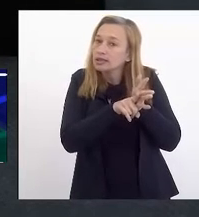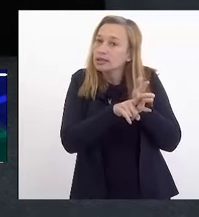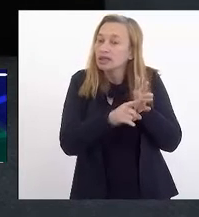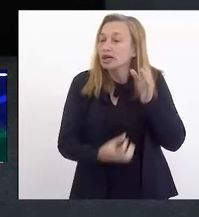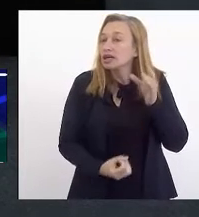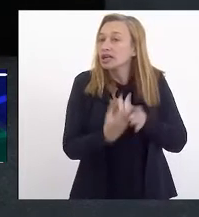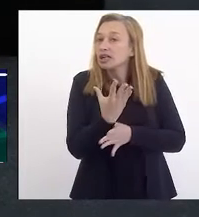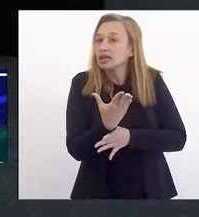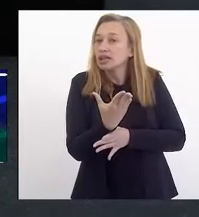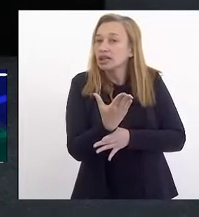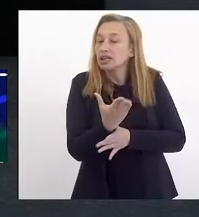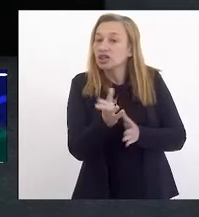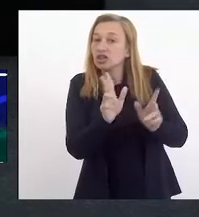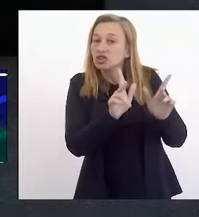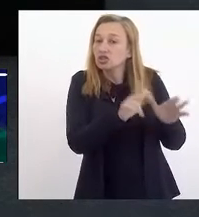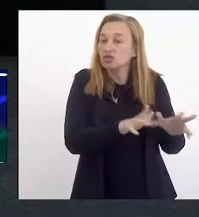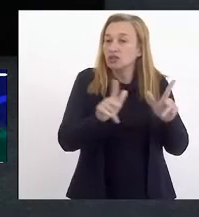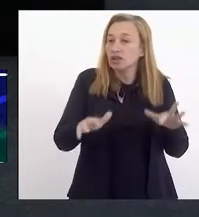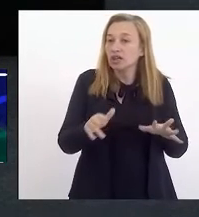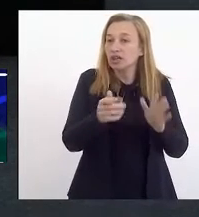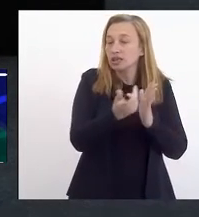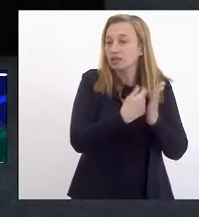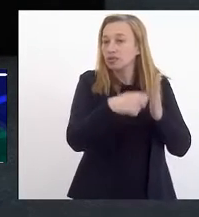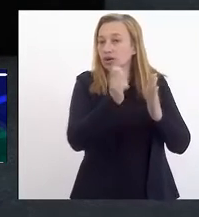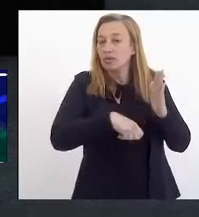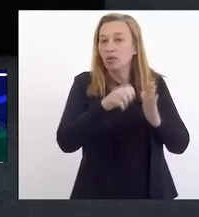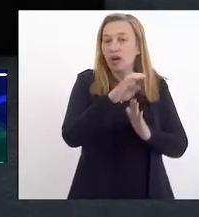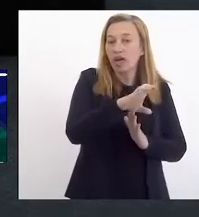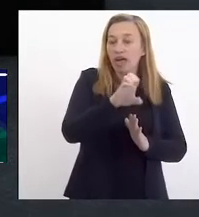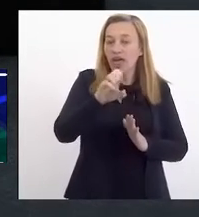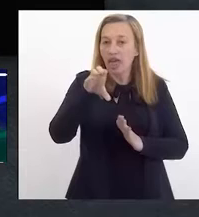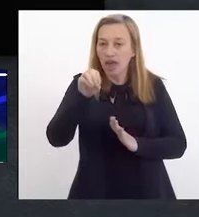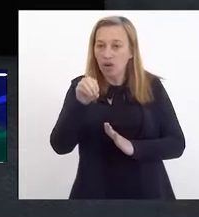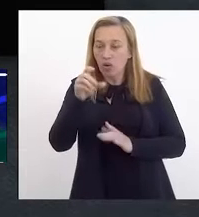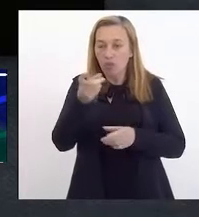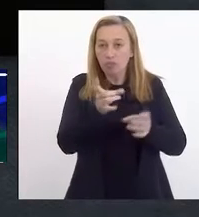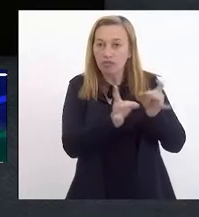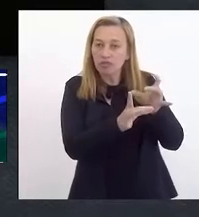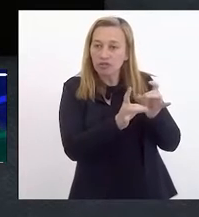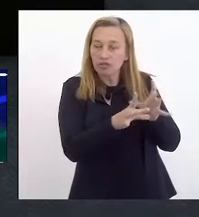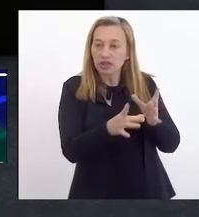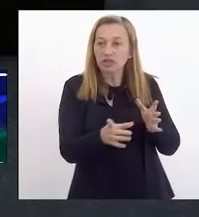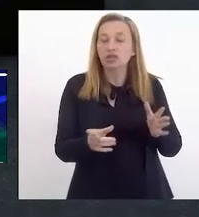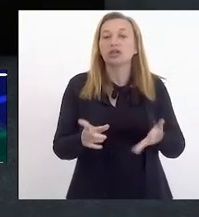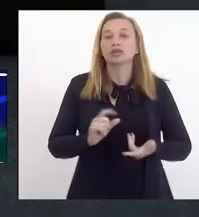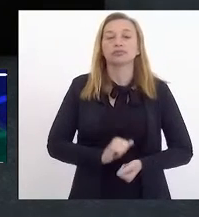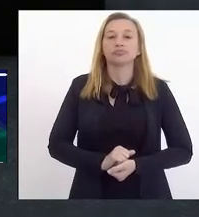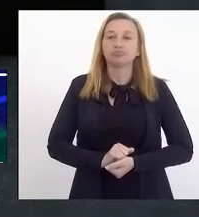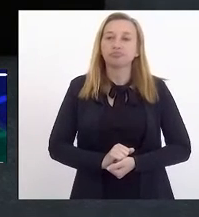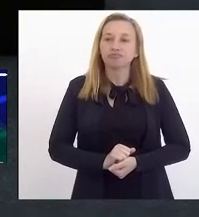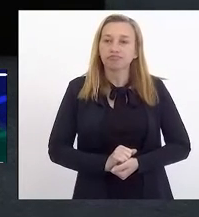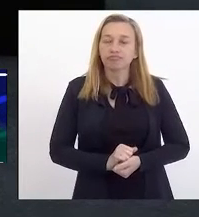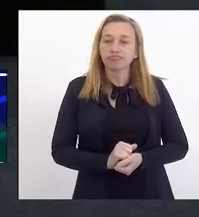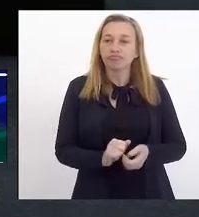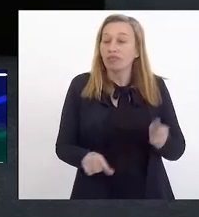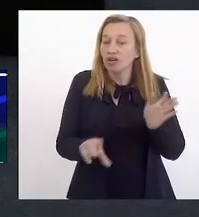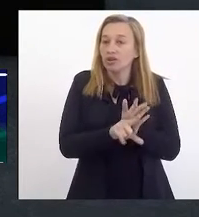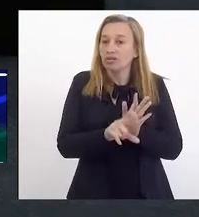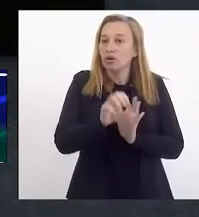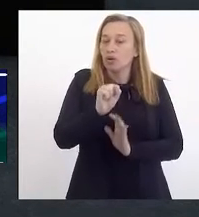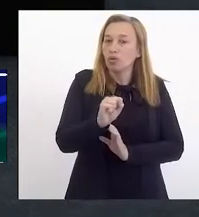criar regime diferenciado de tributação para o e-comércio, em que, pese a iniciativa, está em vigor a Lei